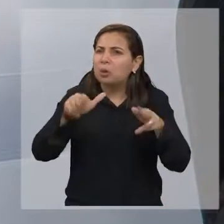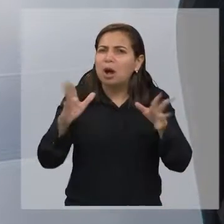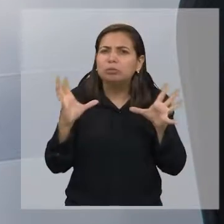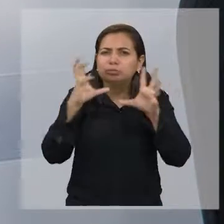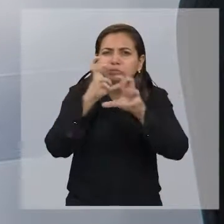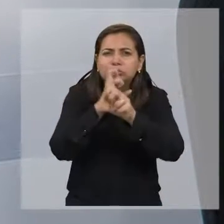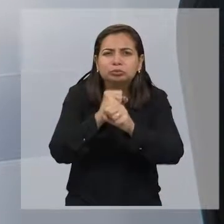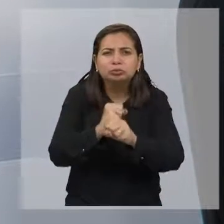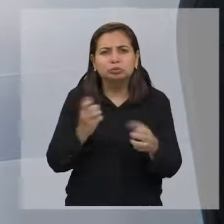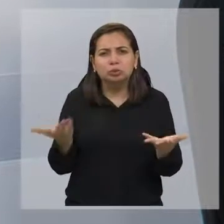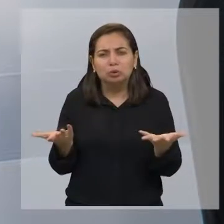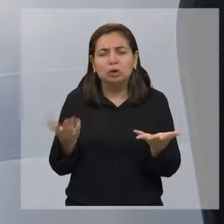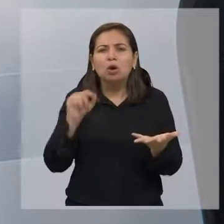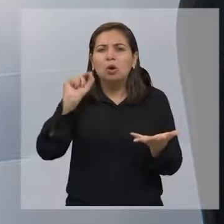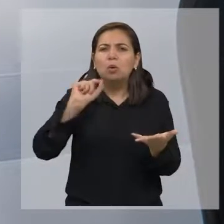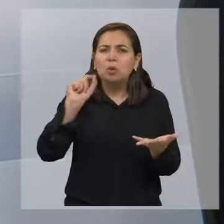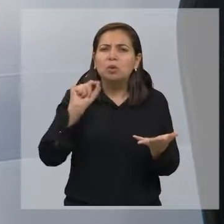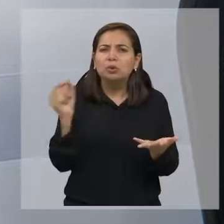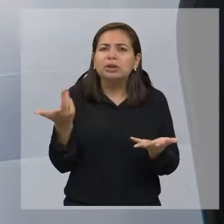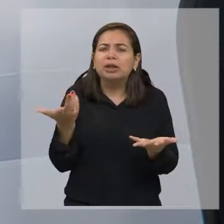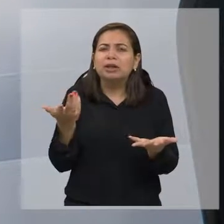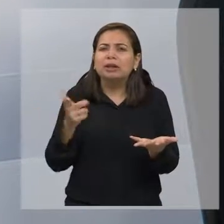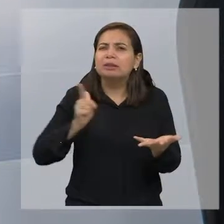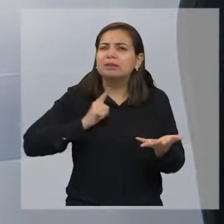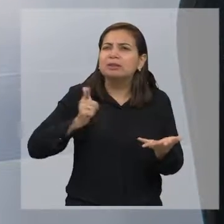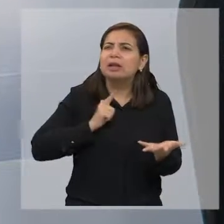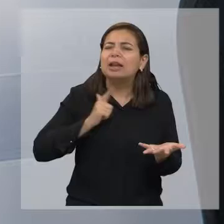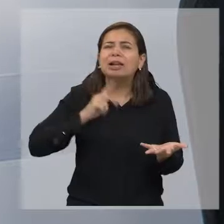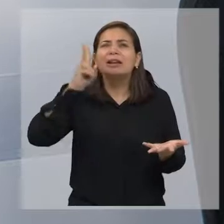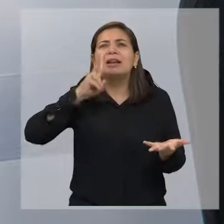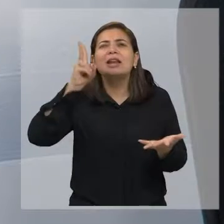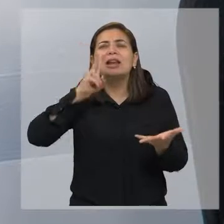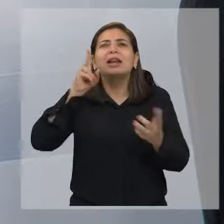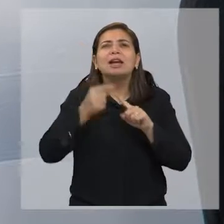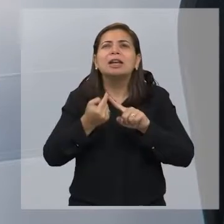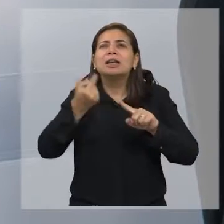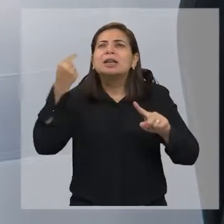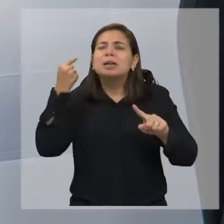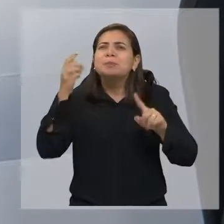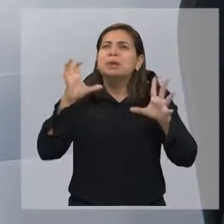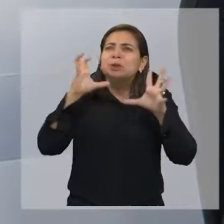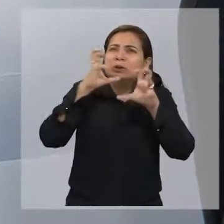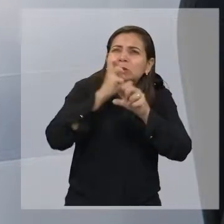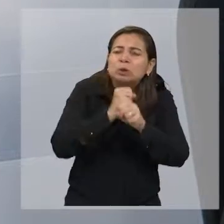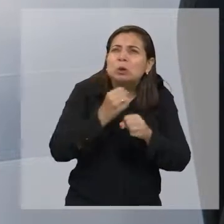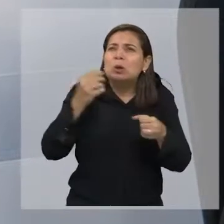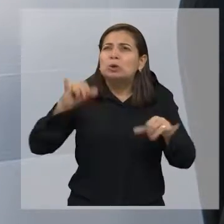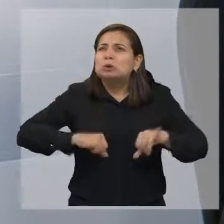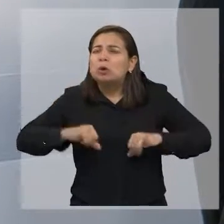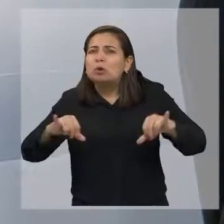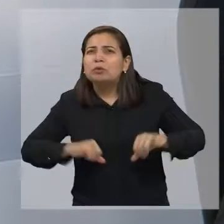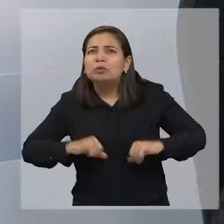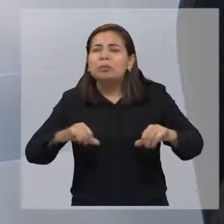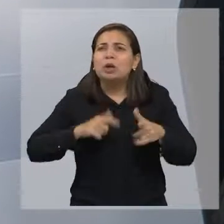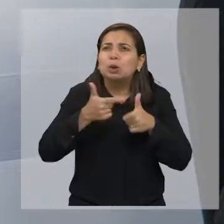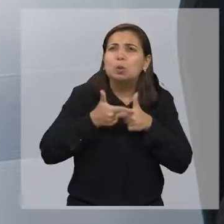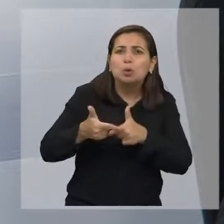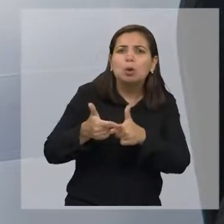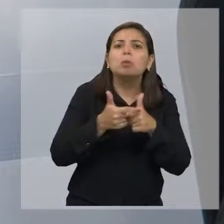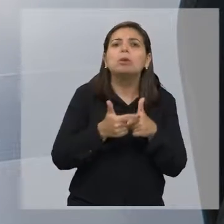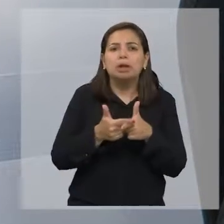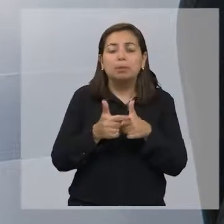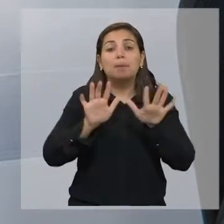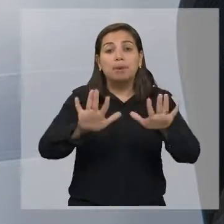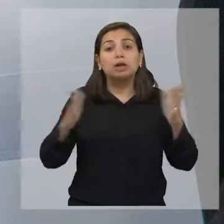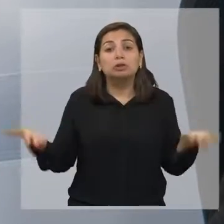é um certo saudosismo de tempos de escuridão, de tempo de trevas, de tempos medievais. Nós